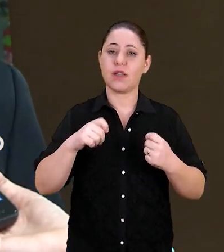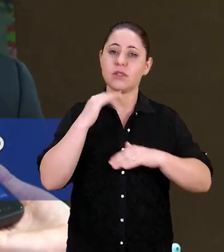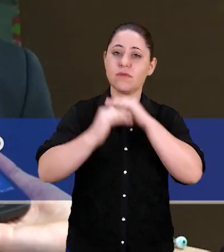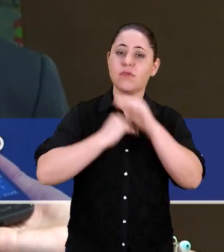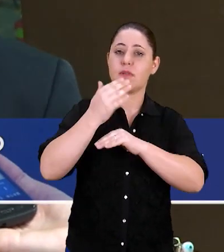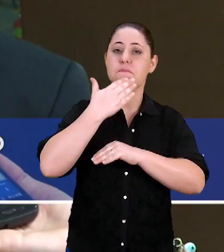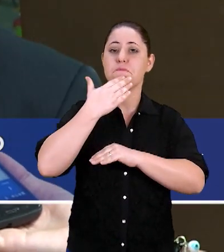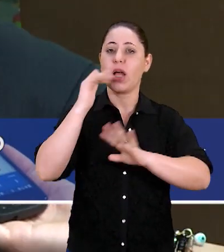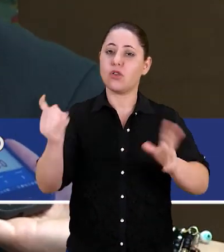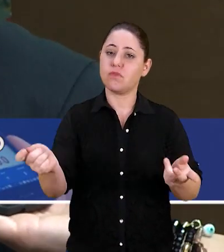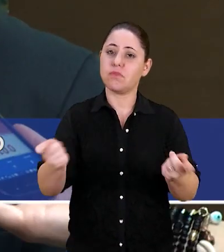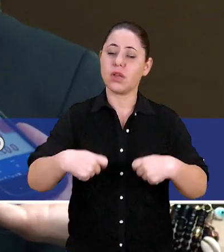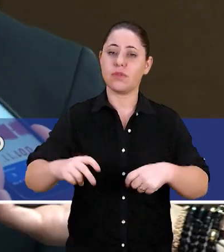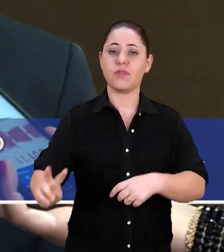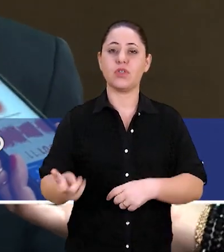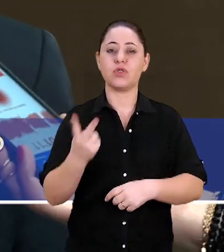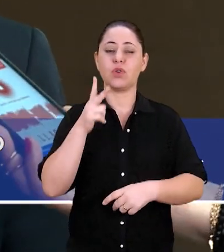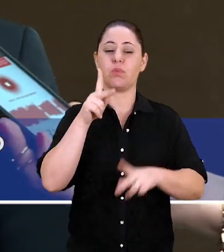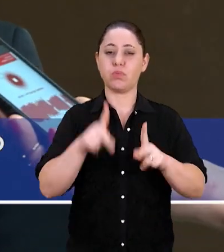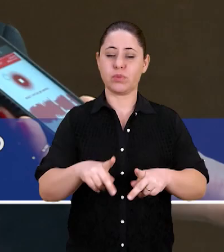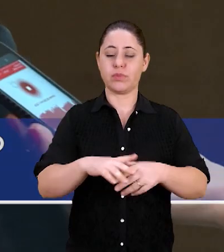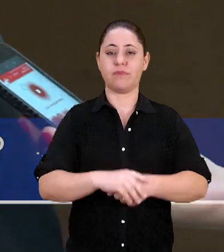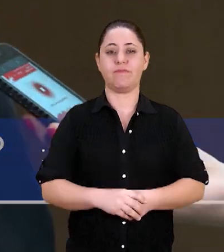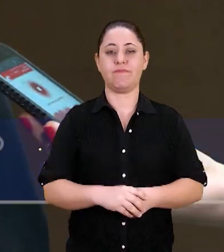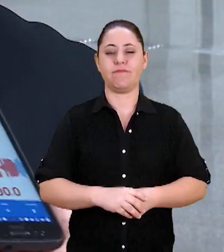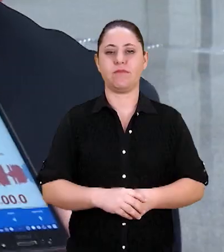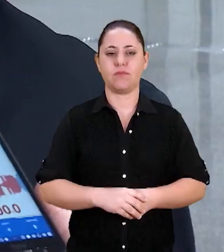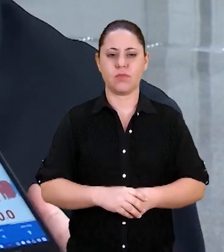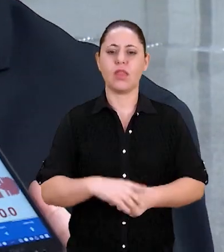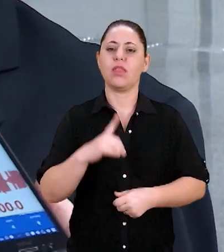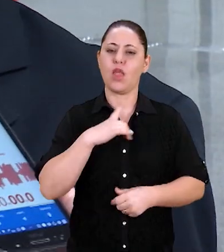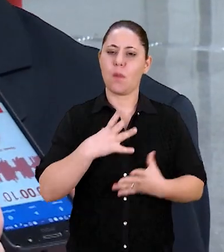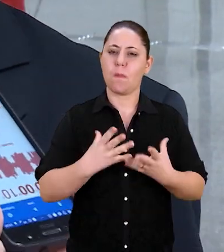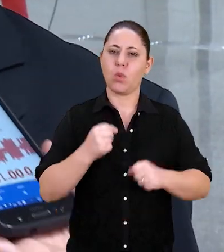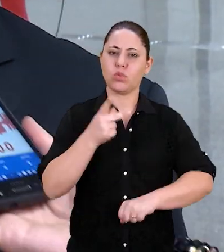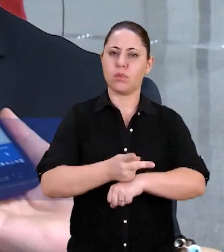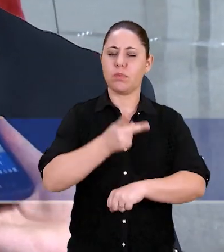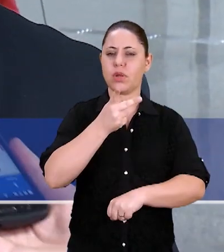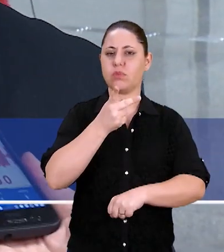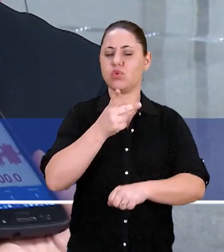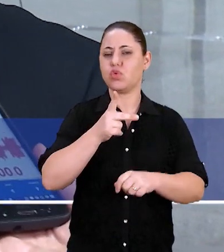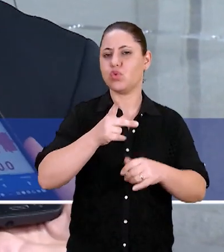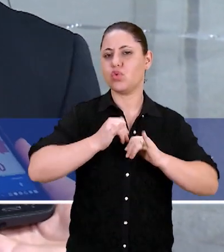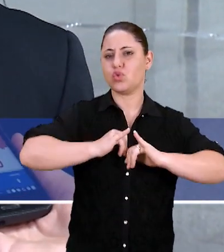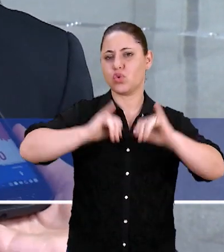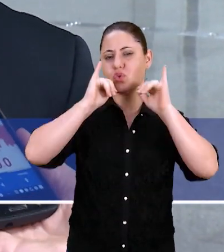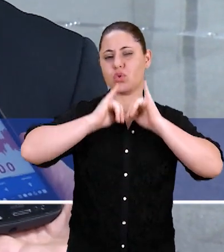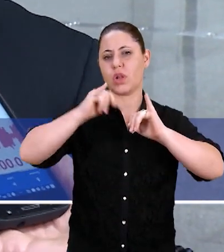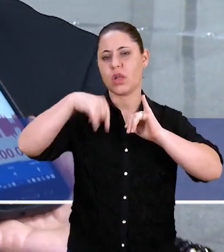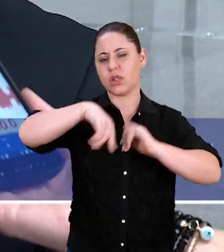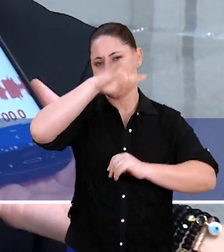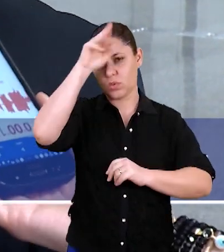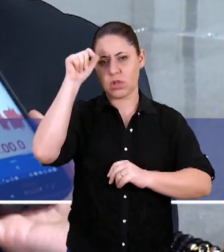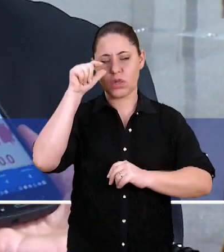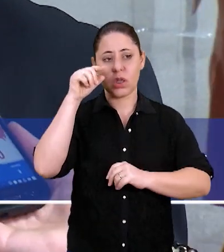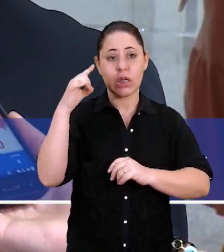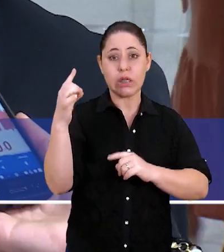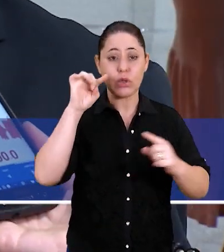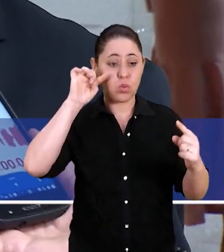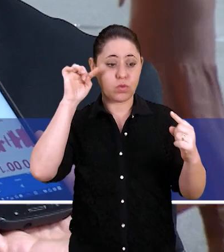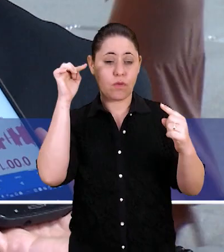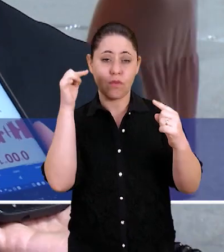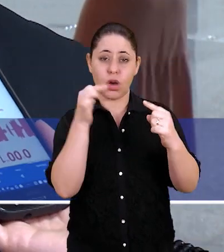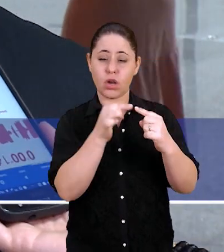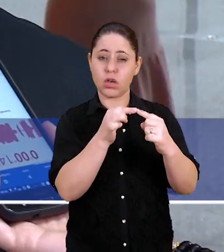sua valorização por parte dos poderes públicos. Nós temos inúmeros prêmios de jornalismo, no estado, e cada